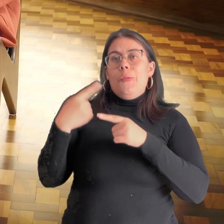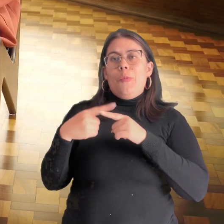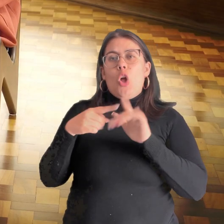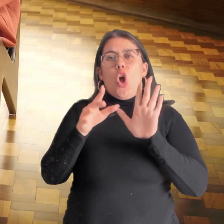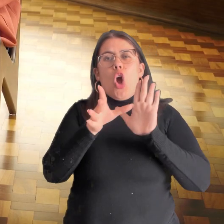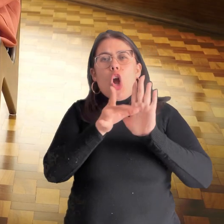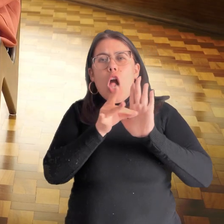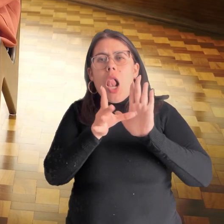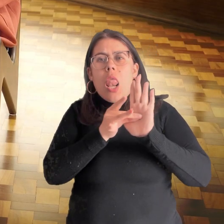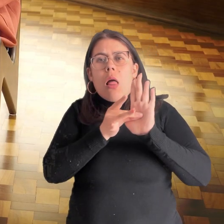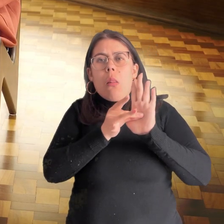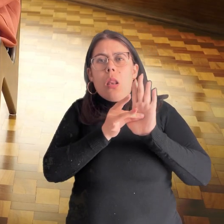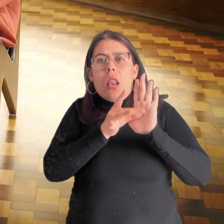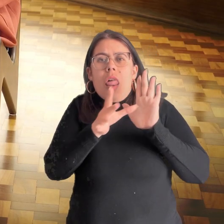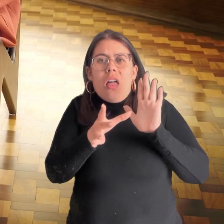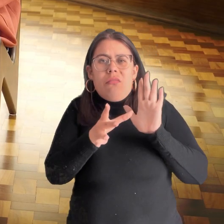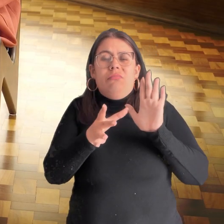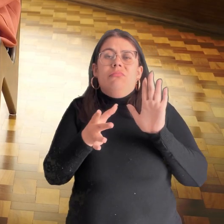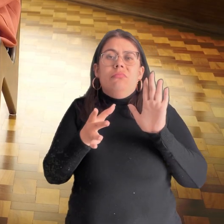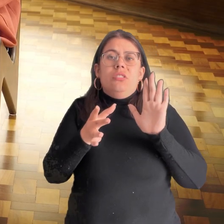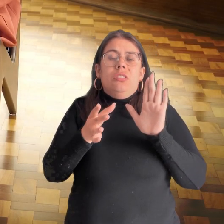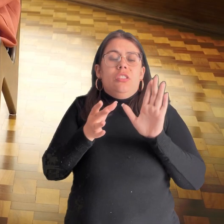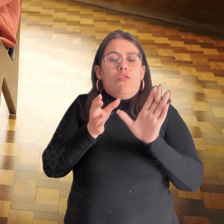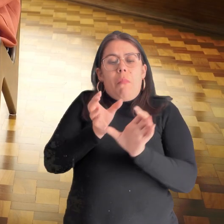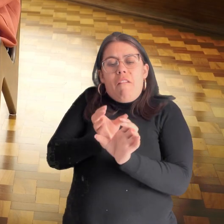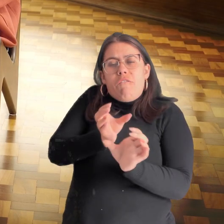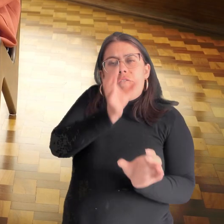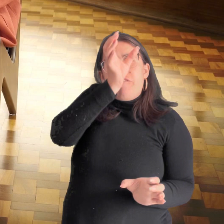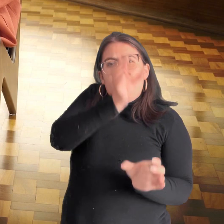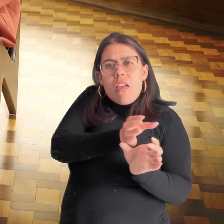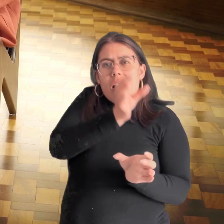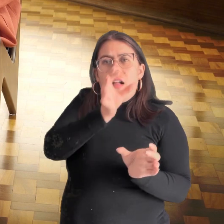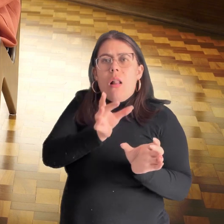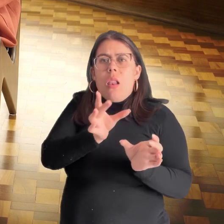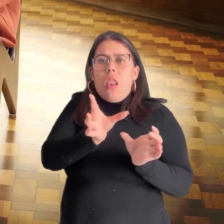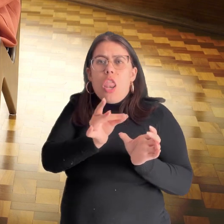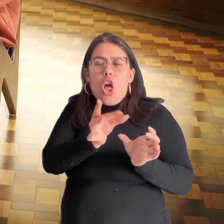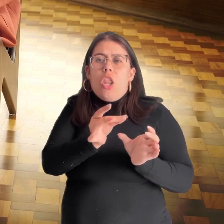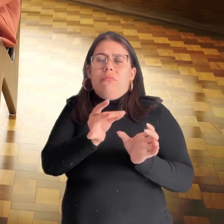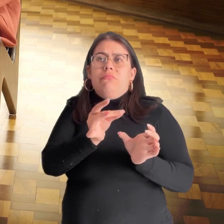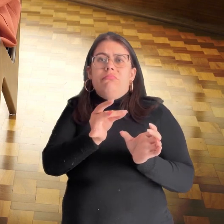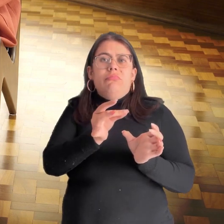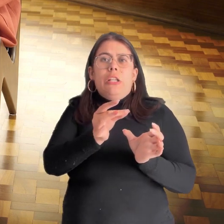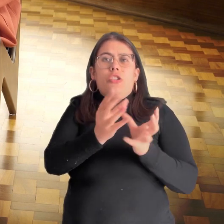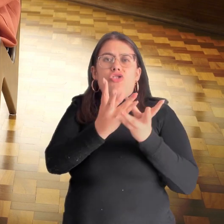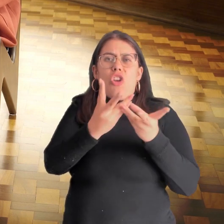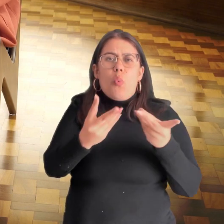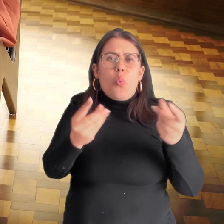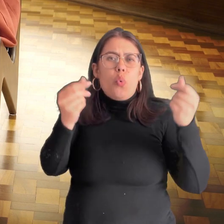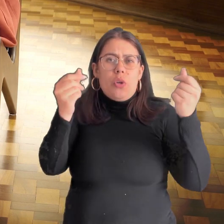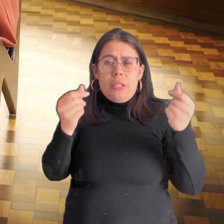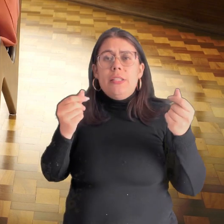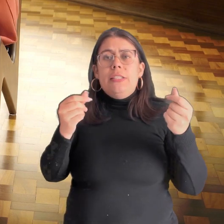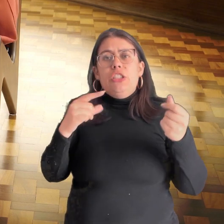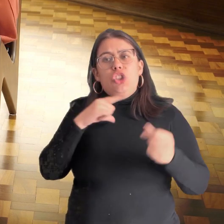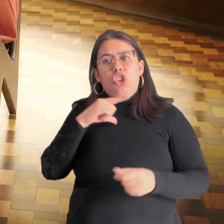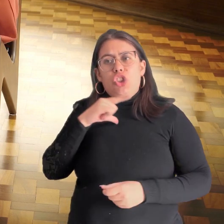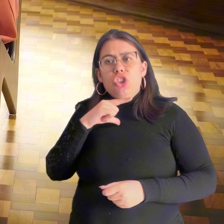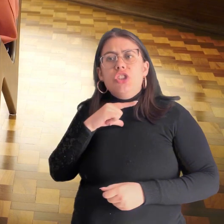descolamento do mural em relação à viga superior. Então havia uma fissura